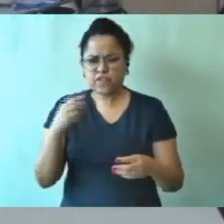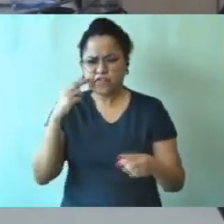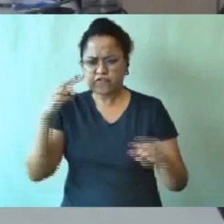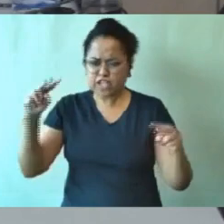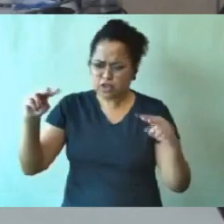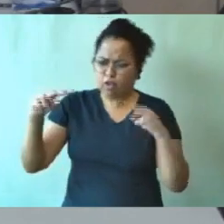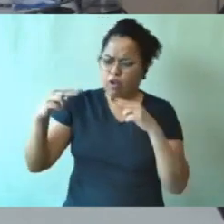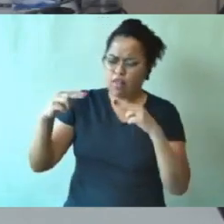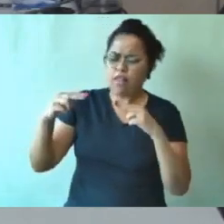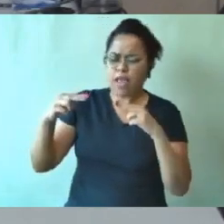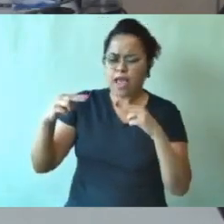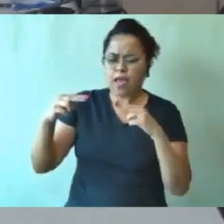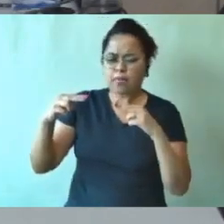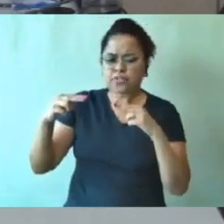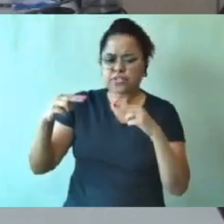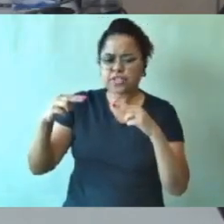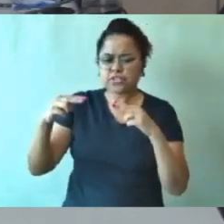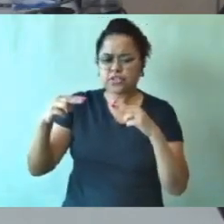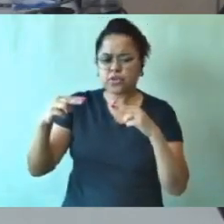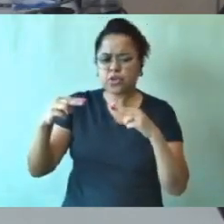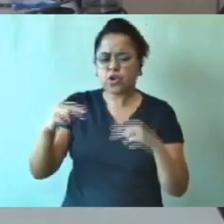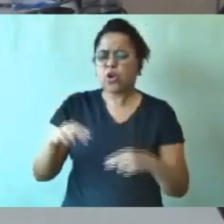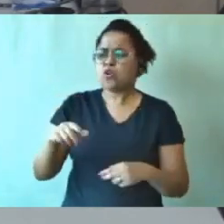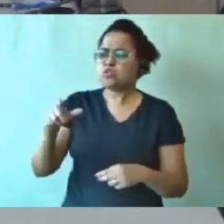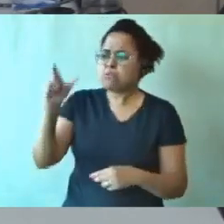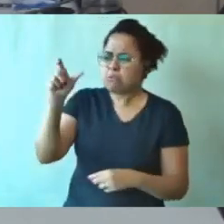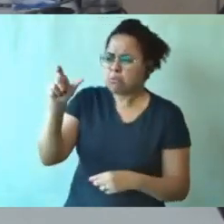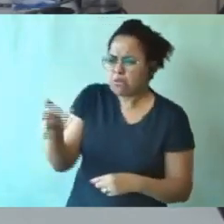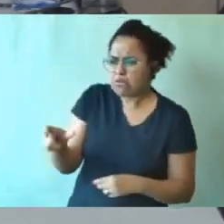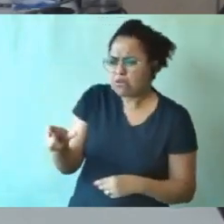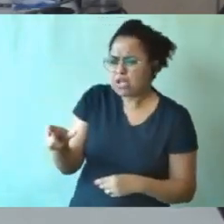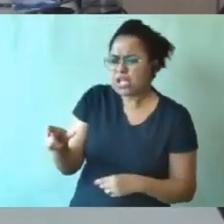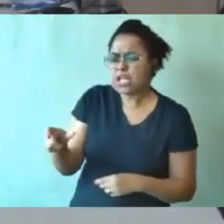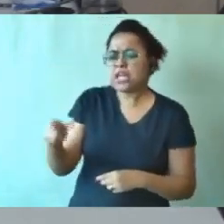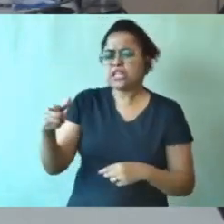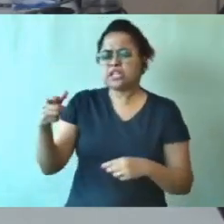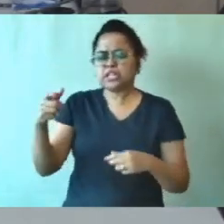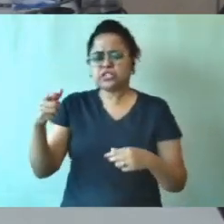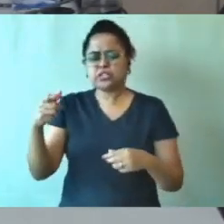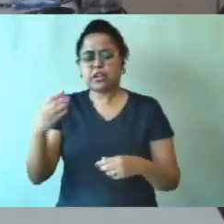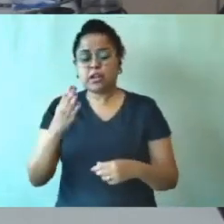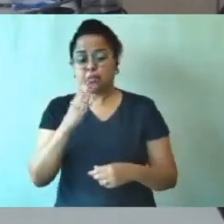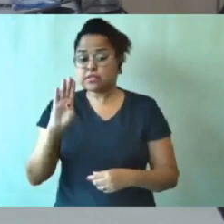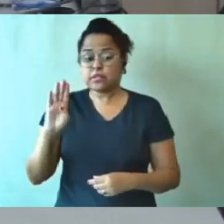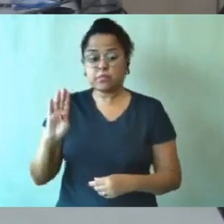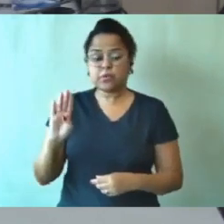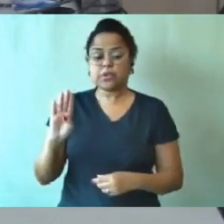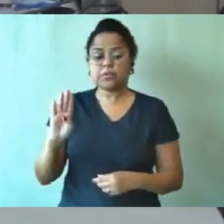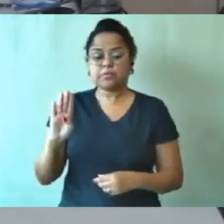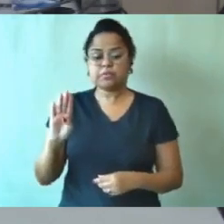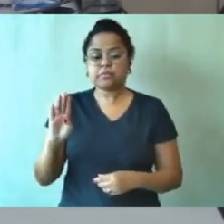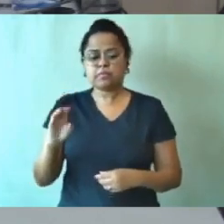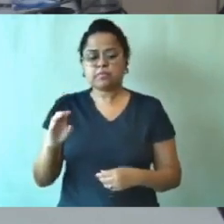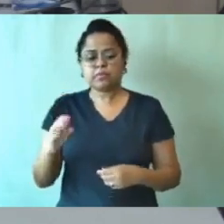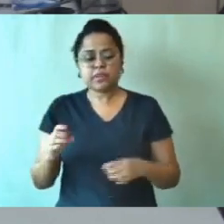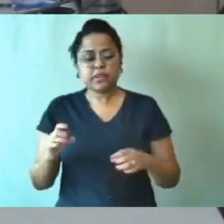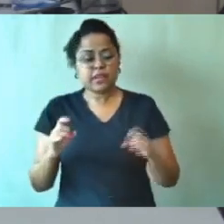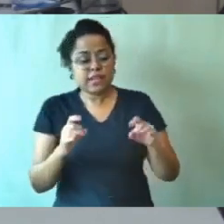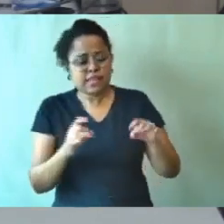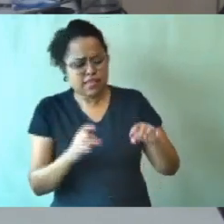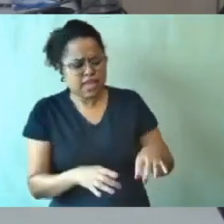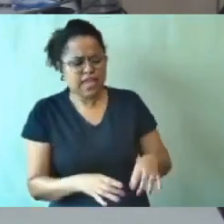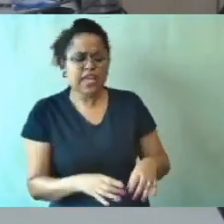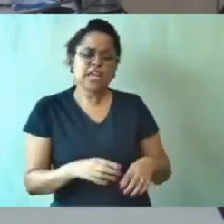seu cliente, ele está como testemunha. O senhor está virando, comunicando, deixa ele responder, as perguntas são tranquilas. O que foi